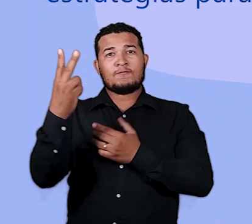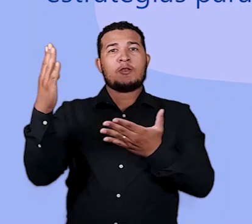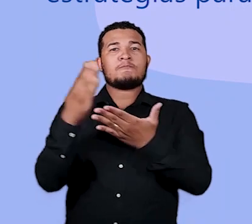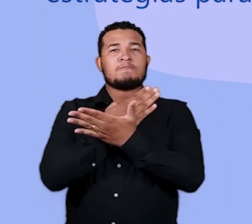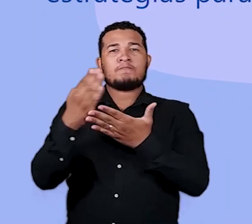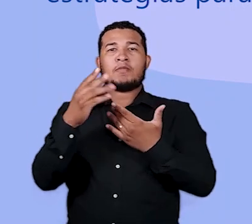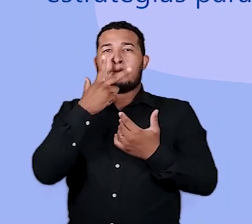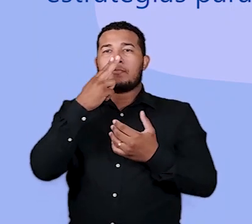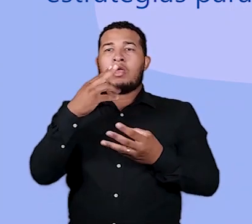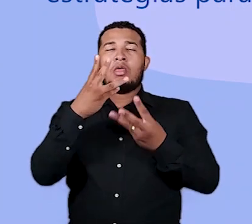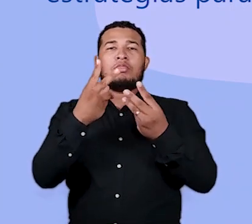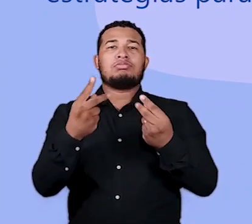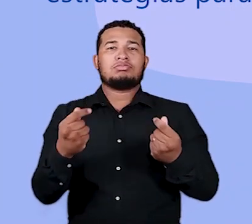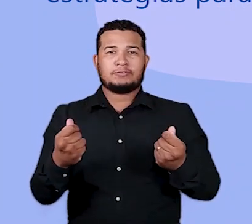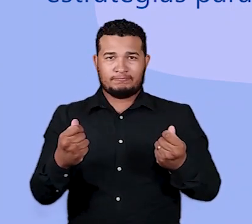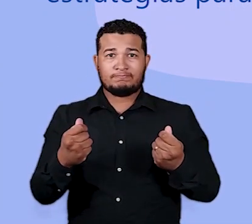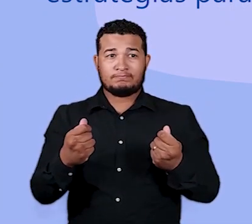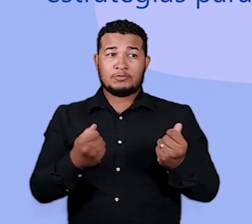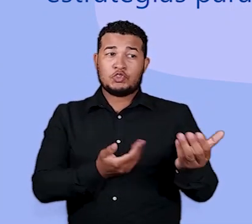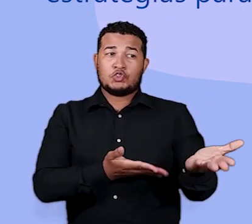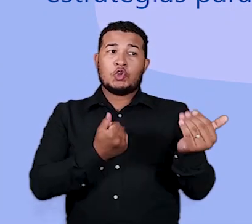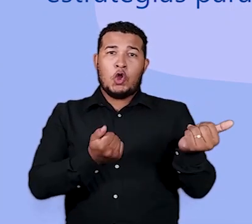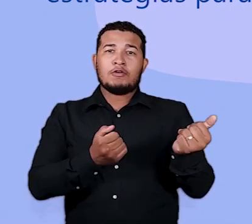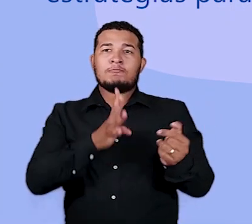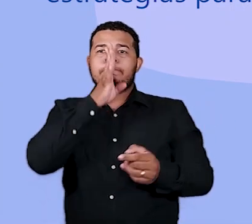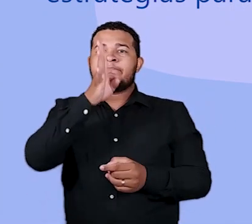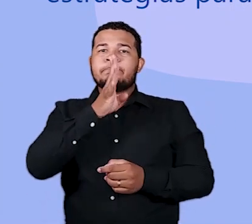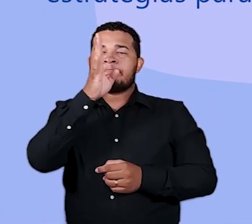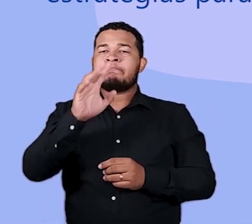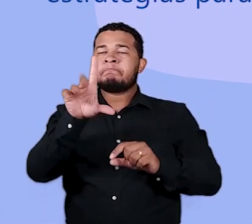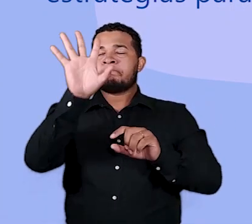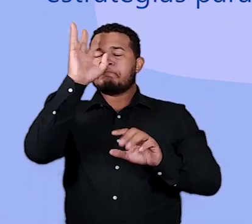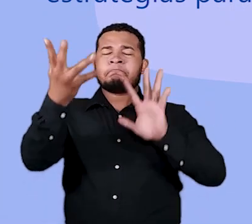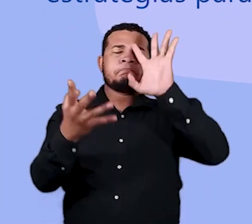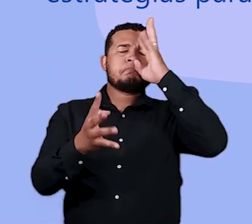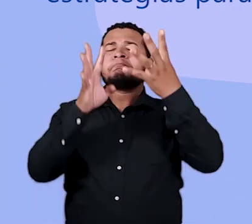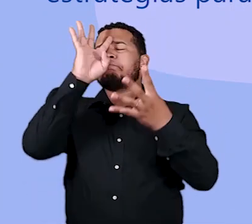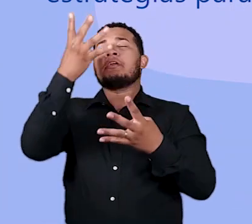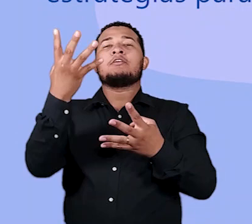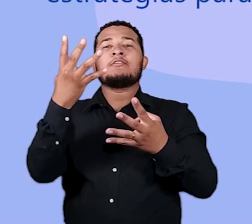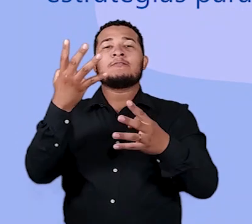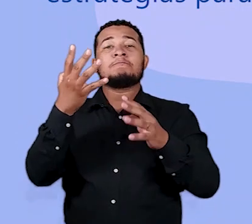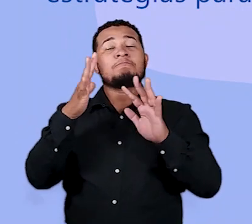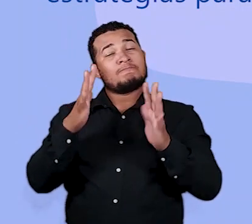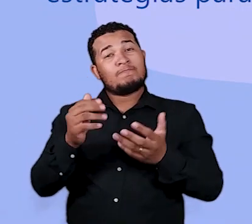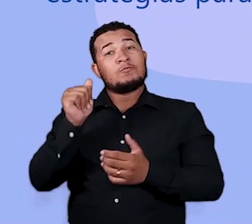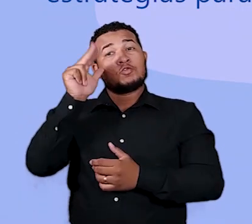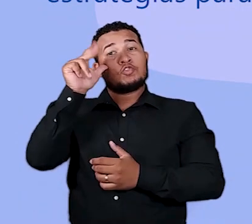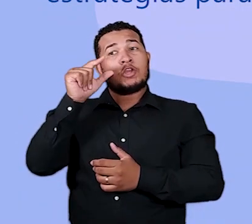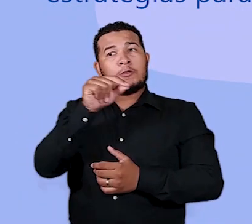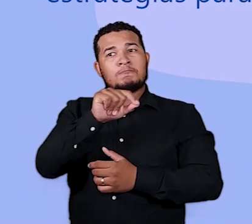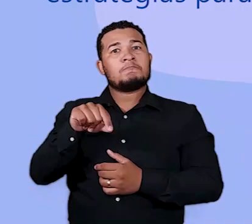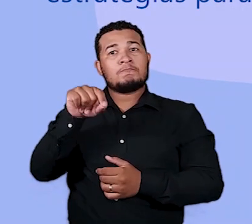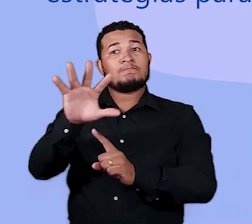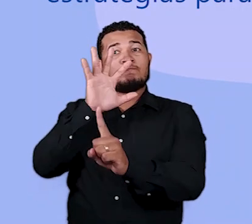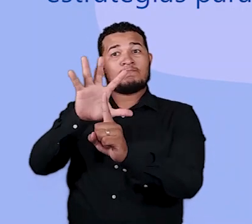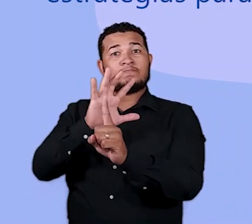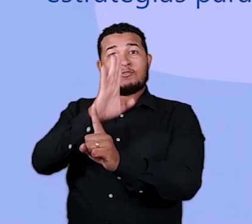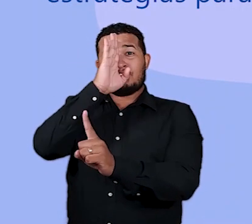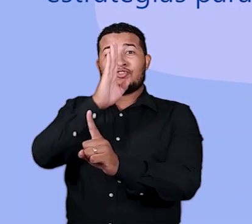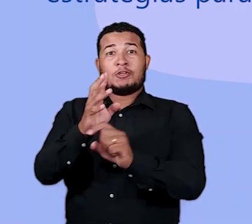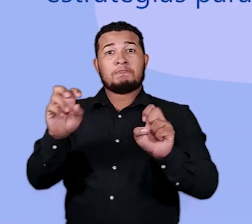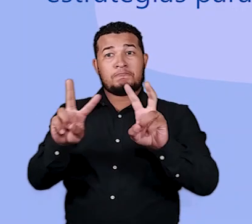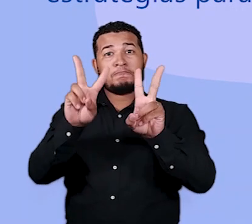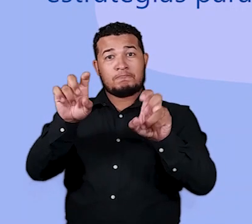maior concentração, paciência, melhora na disciplina, na matemática, desenvolve habilidades para lidar com pressões, resolução de